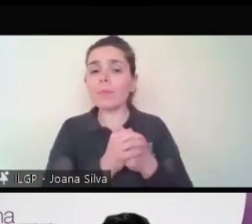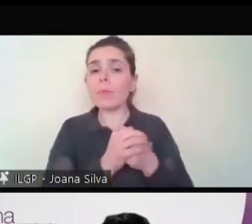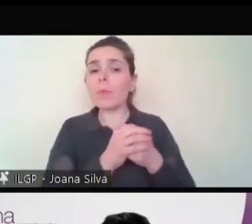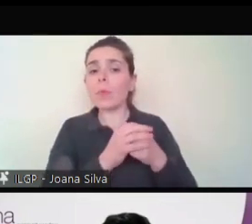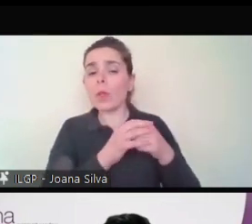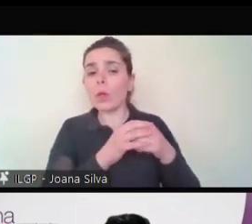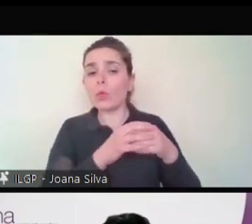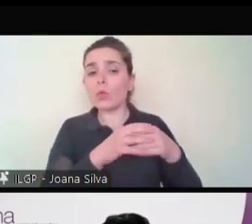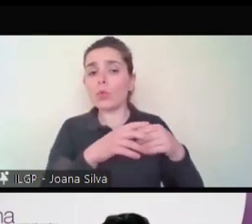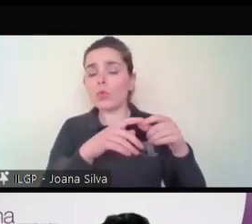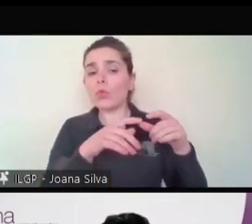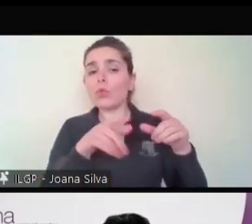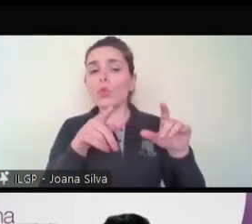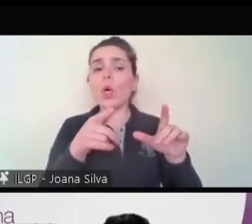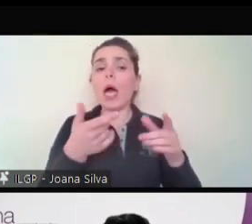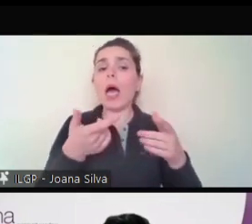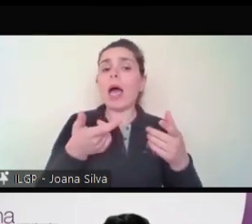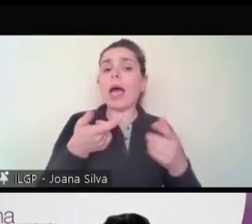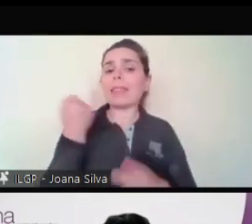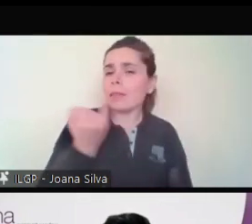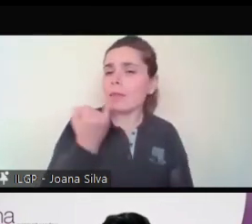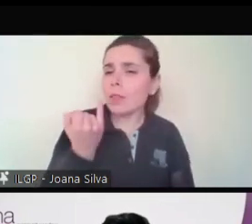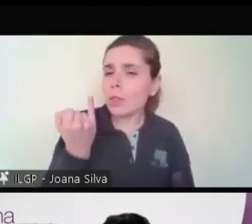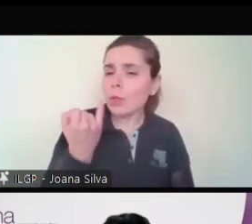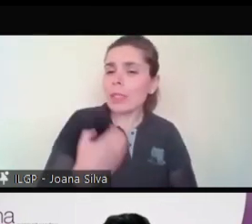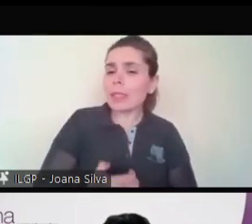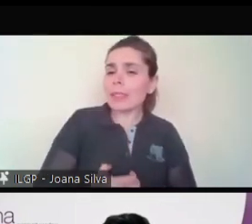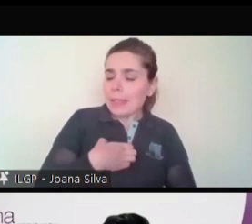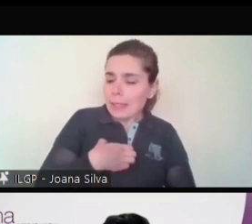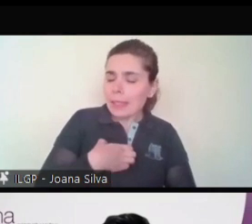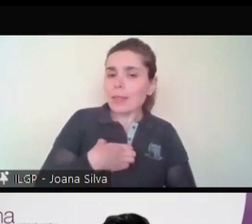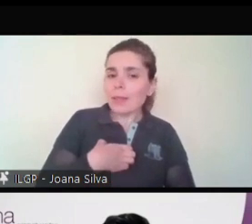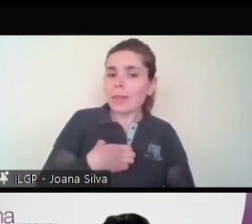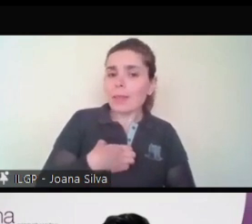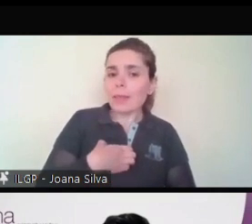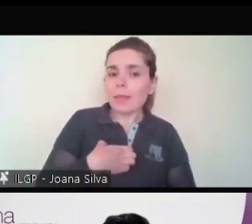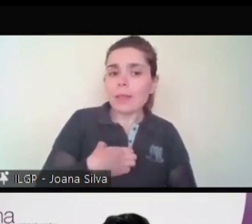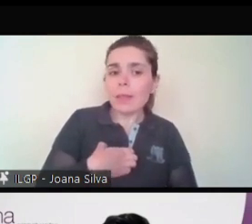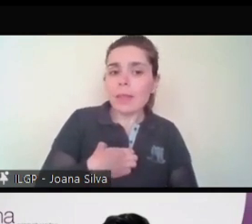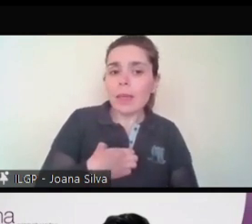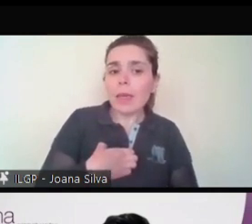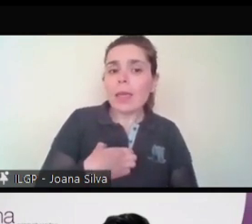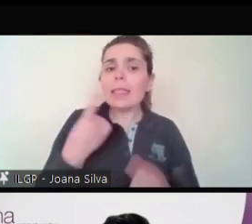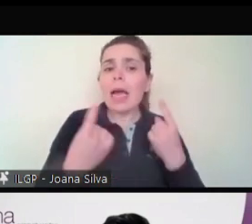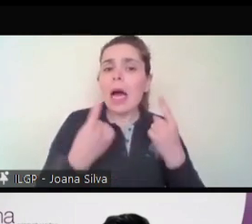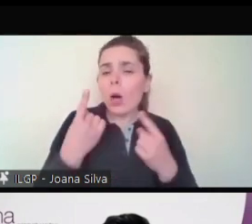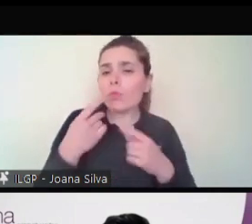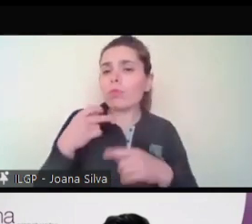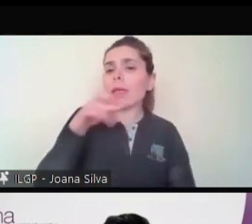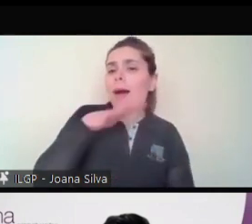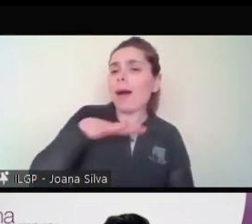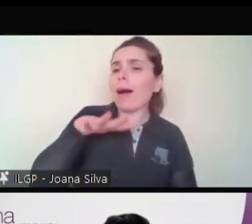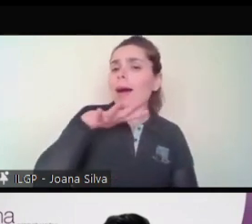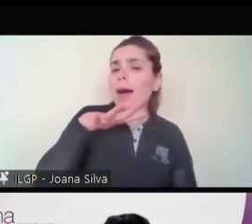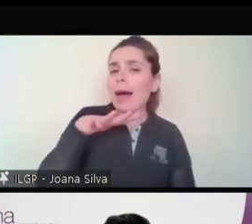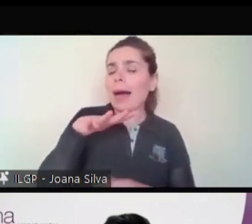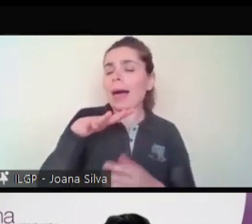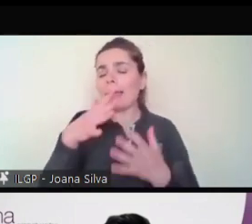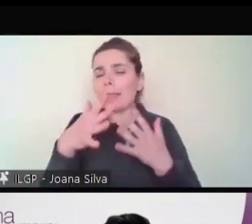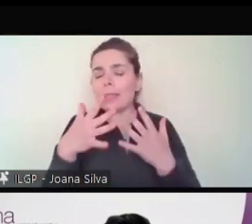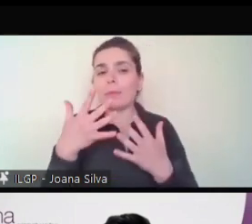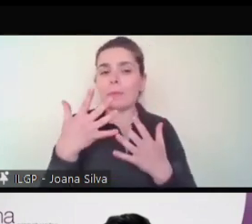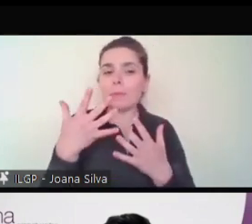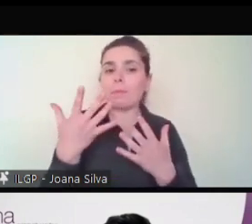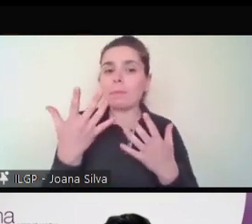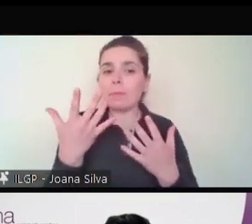necessidades que os organismos sentem que a administração tem, ali vem algumas áreas, enfim, mais preponderantes do que outras,